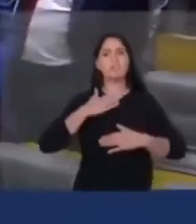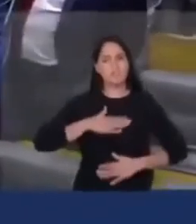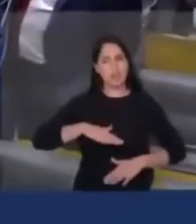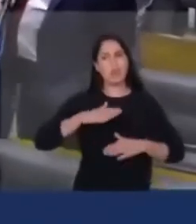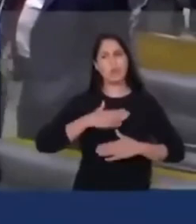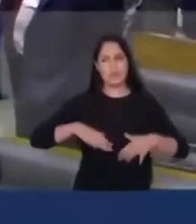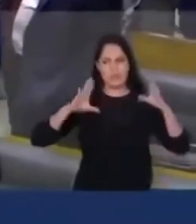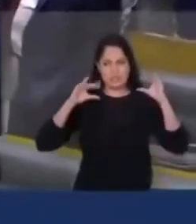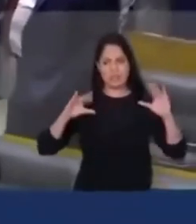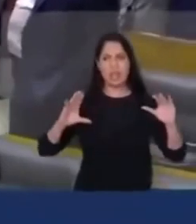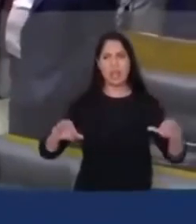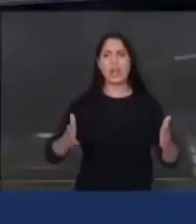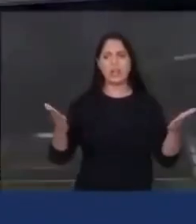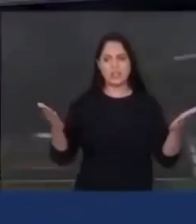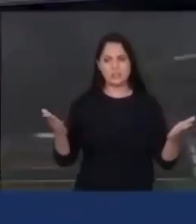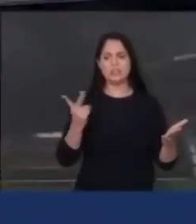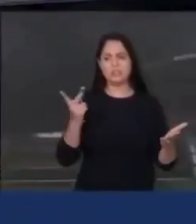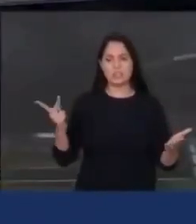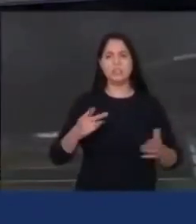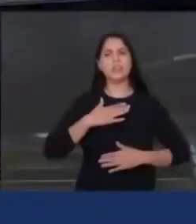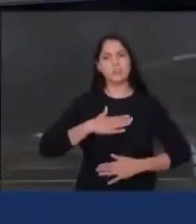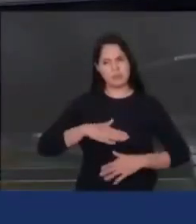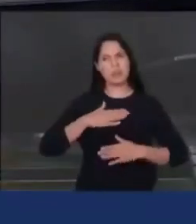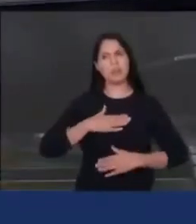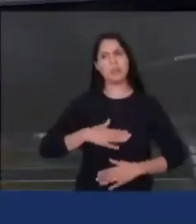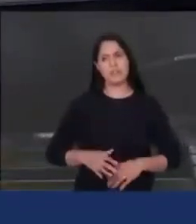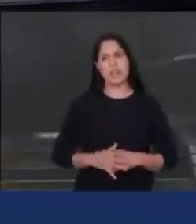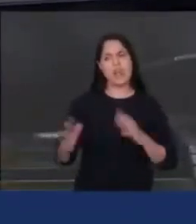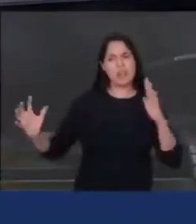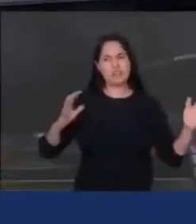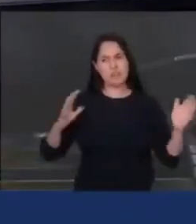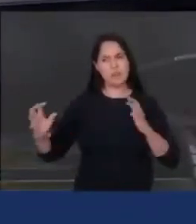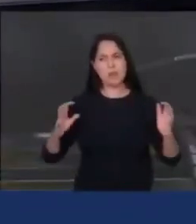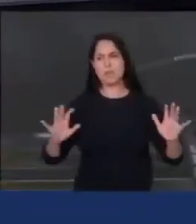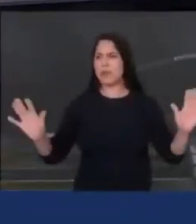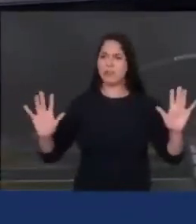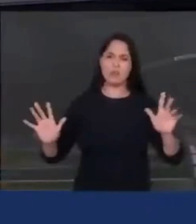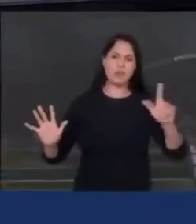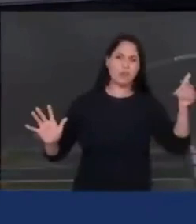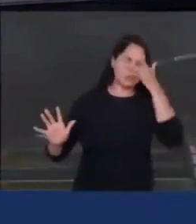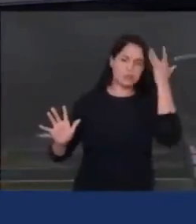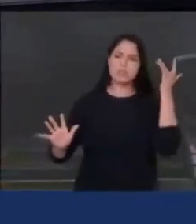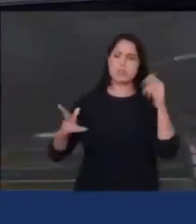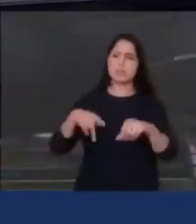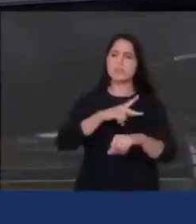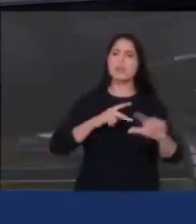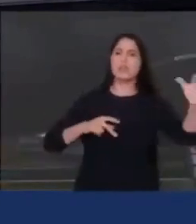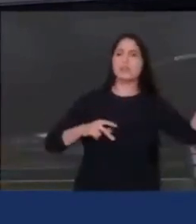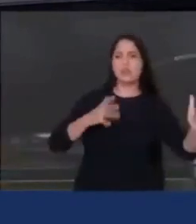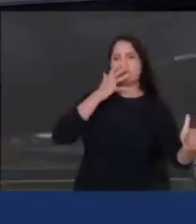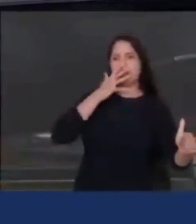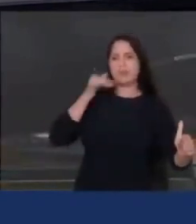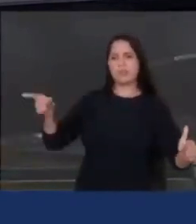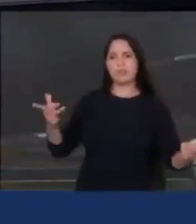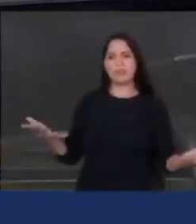tranquilidade muita tranquilidade ao Senhor Não vamos deixar aqueles que nos visitam levar essa imagem